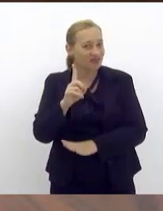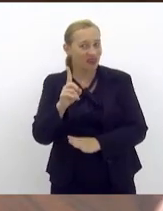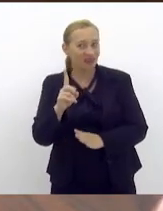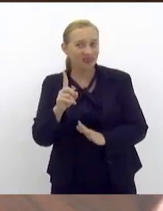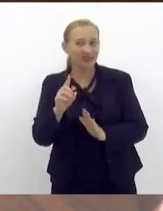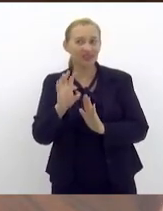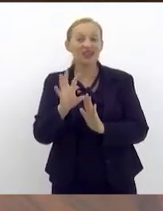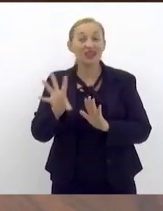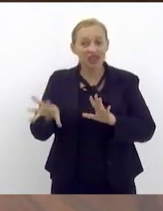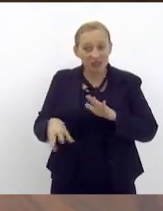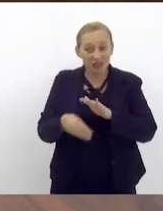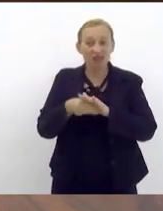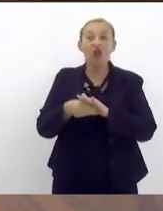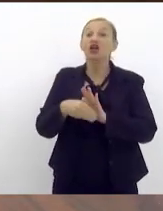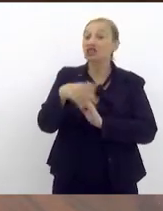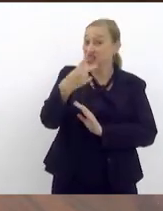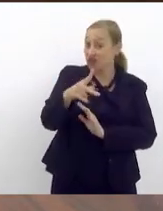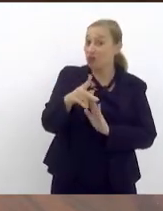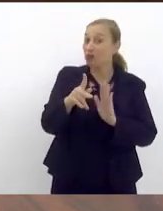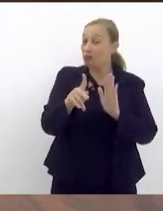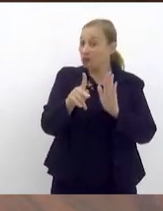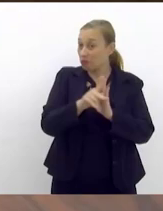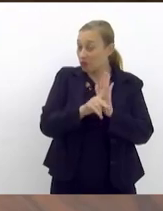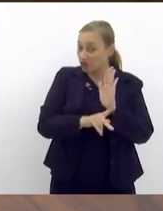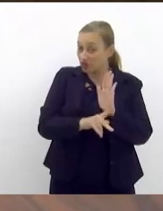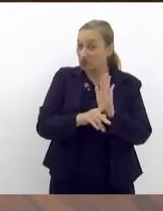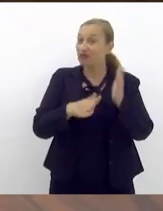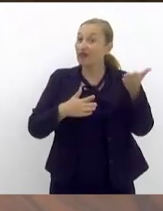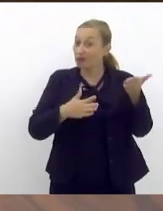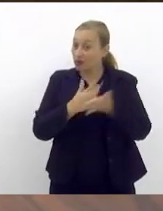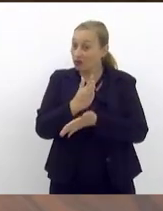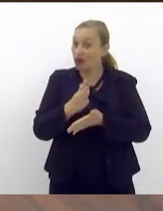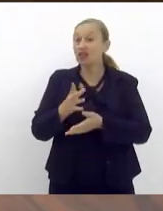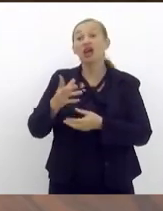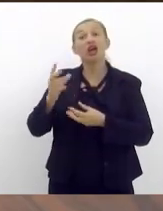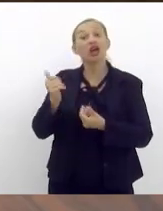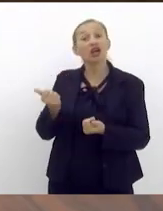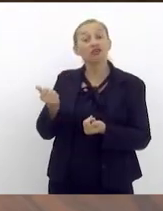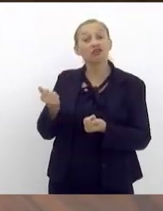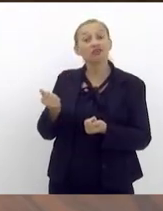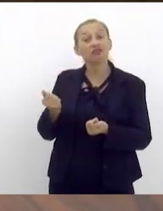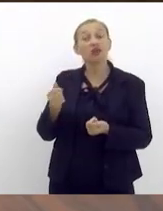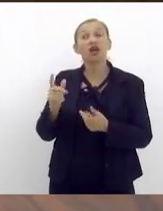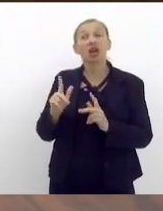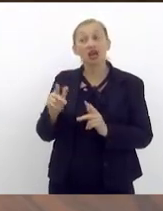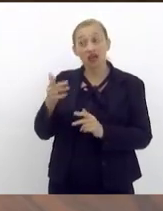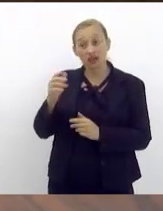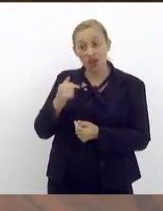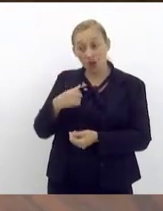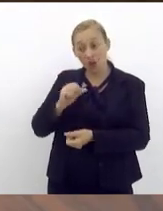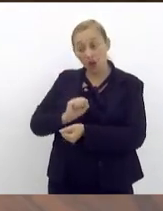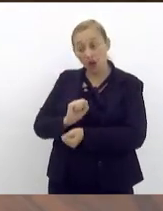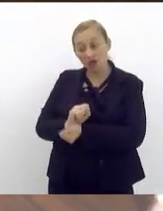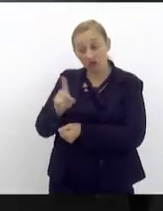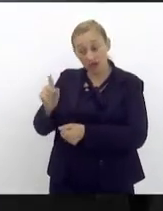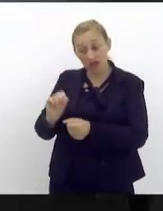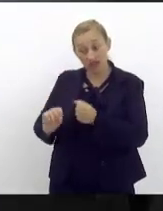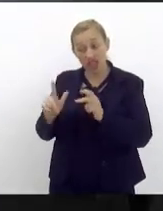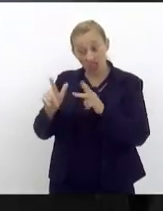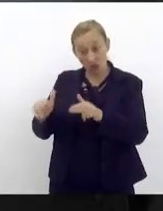seu projeto vai ser aprovado Espero que vossa excelência não faça a mesma coisa dos meus projetos